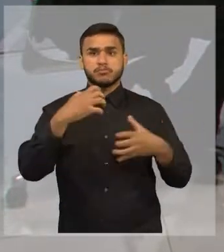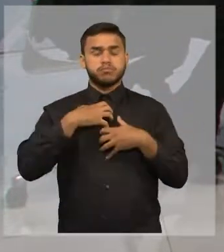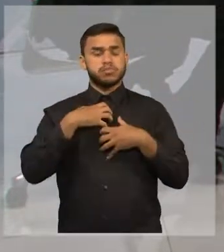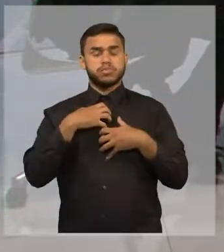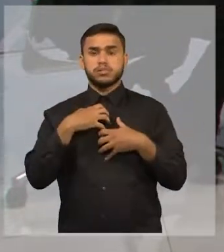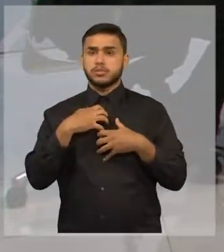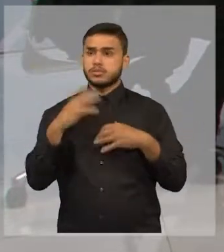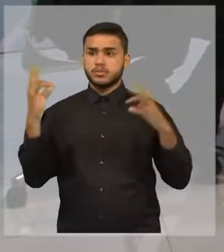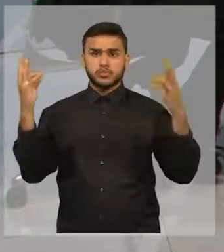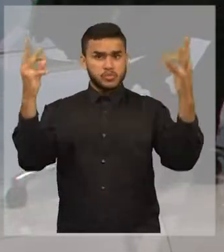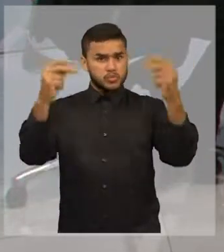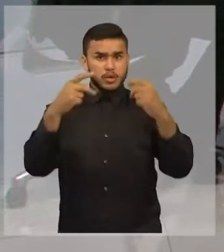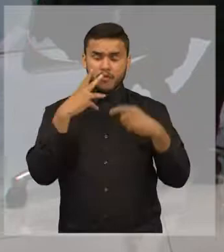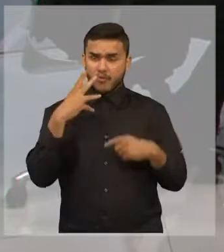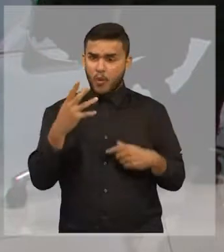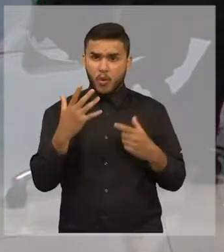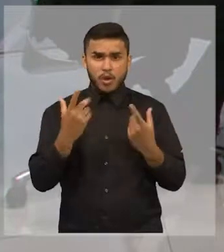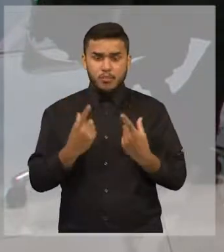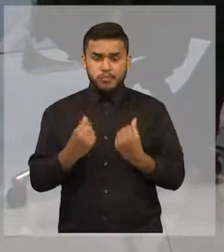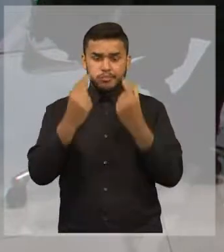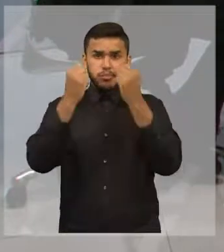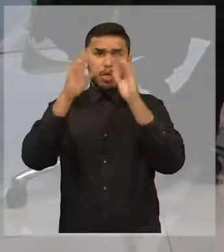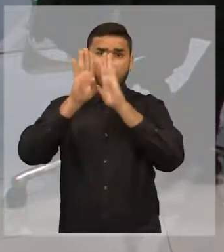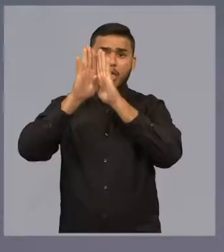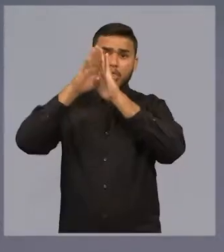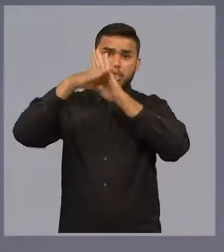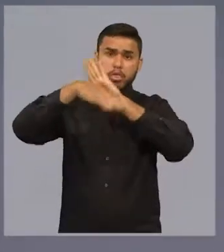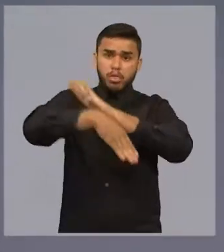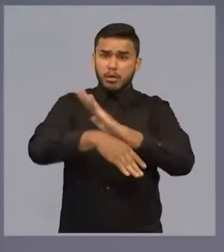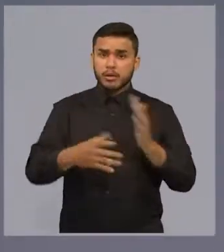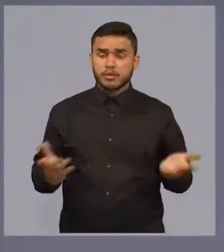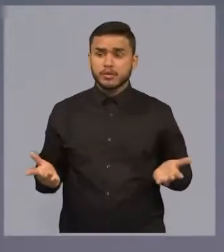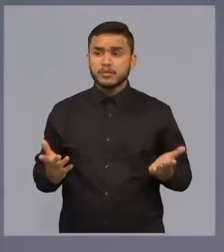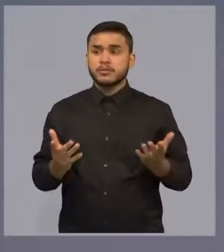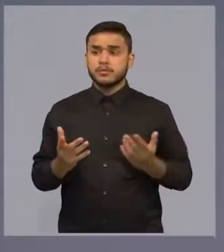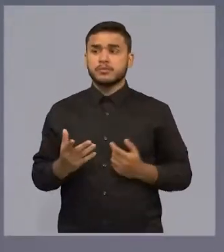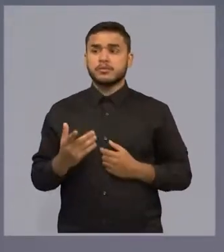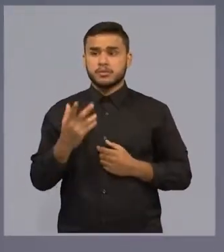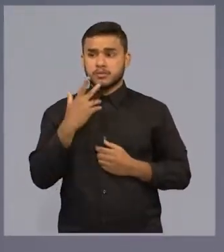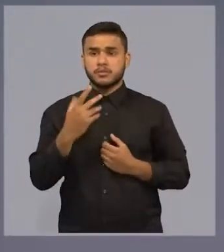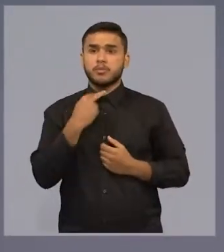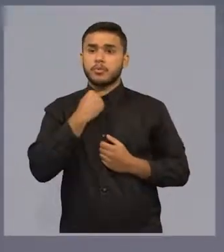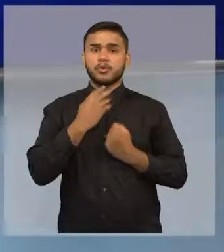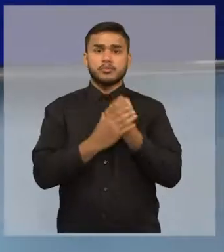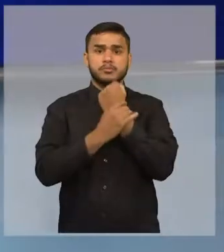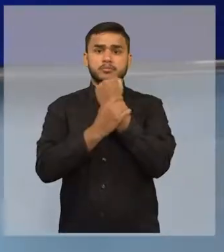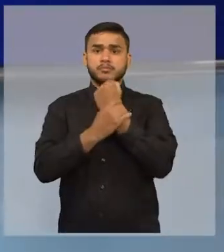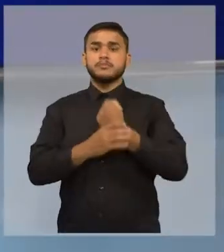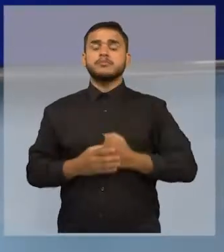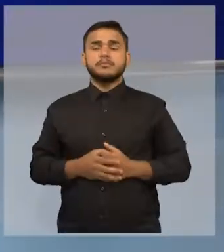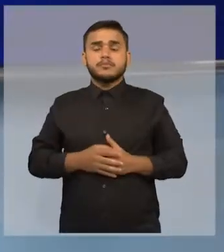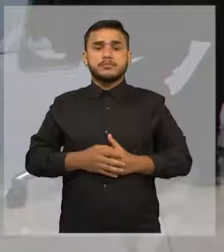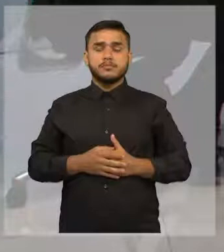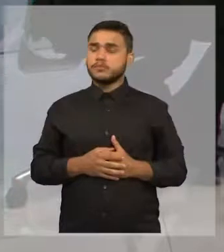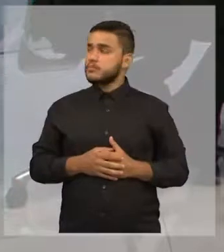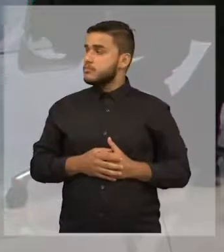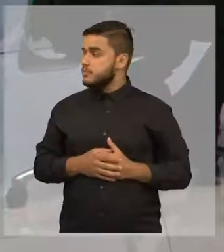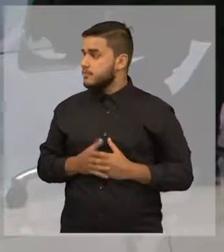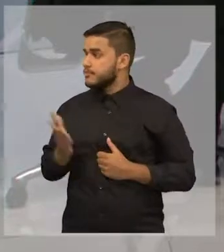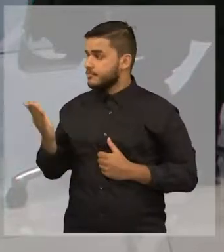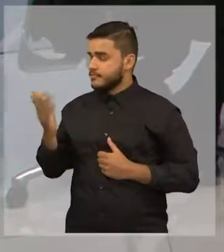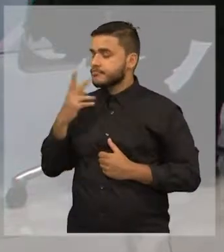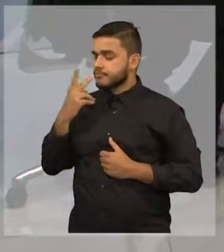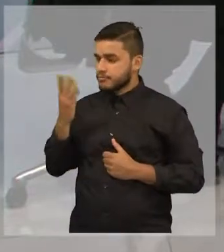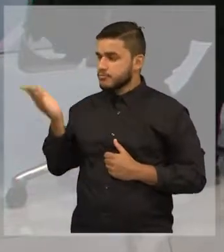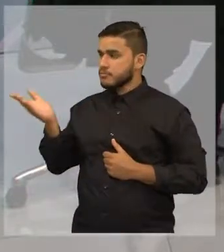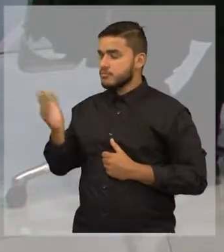uma insegurança. E a pior coisa que pode existir para a economia é a palavra insegurança. Mas tem um detalhe que eu